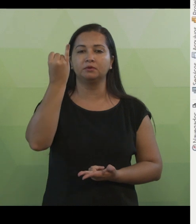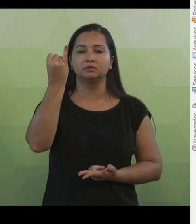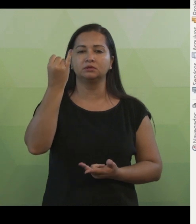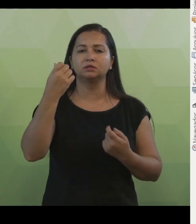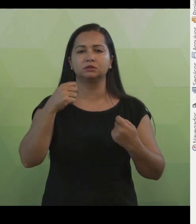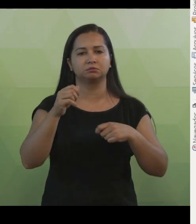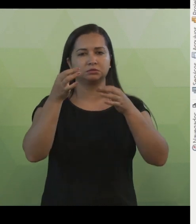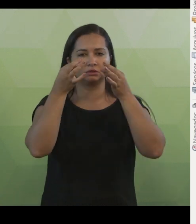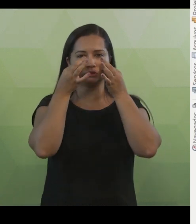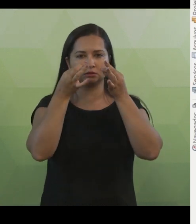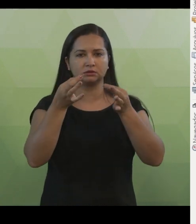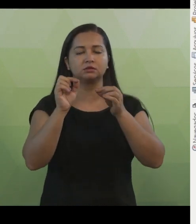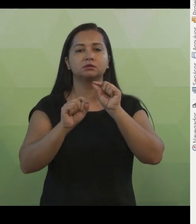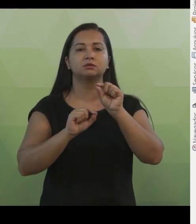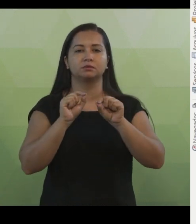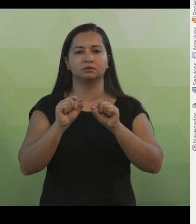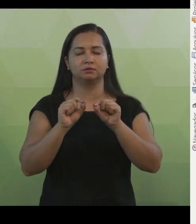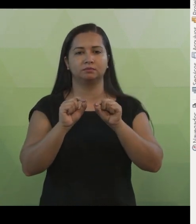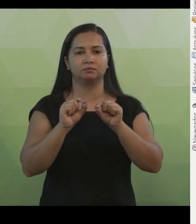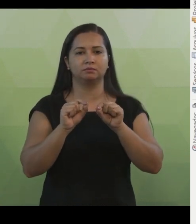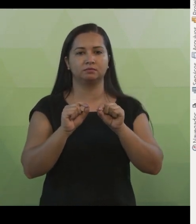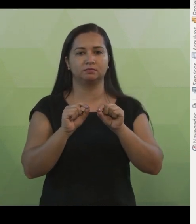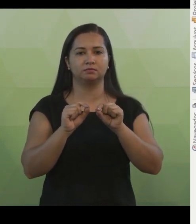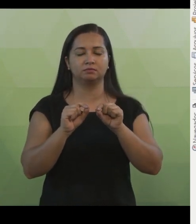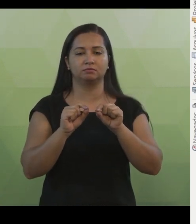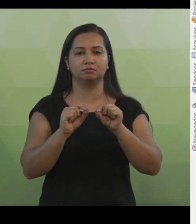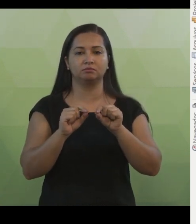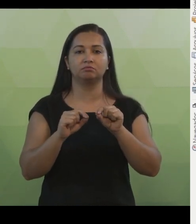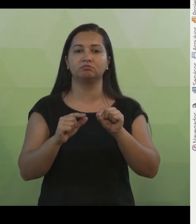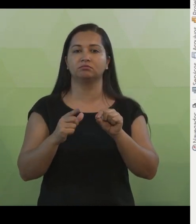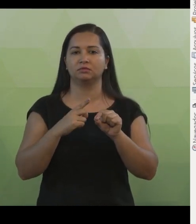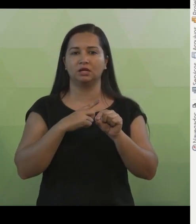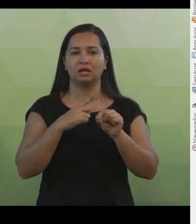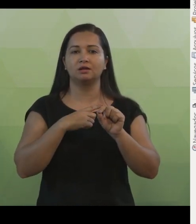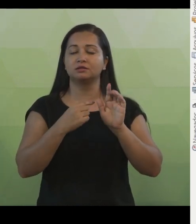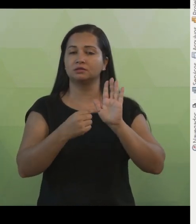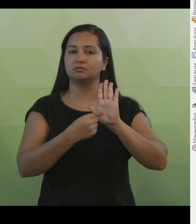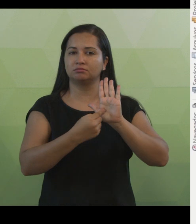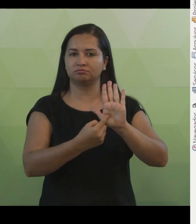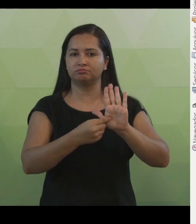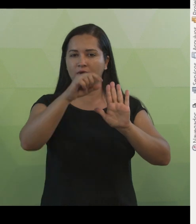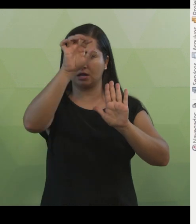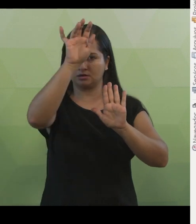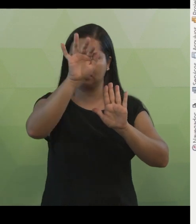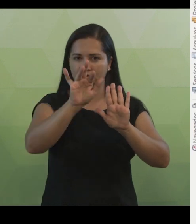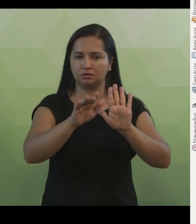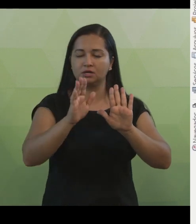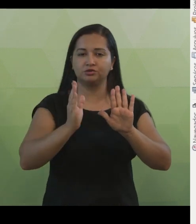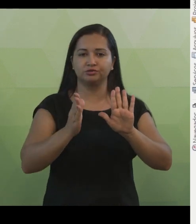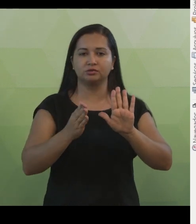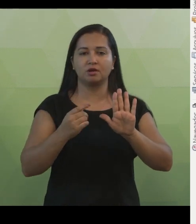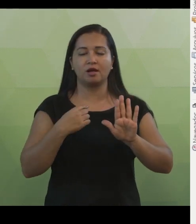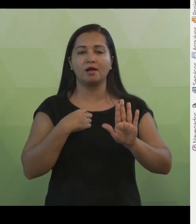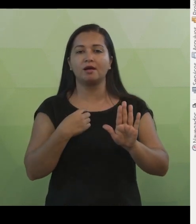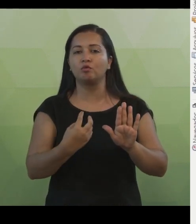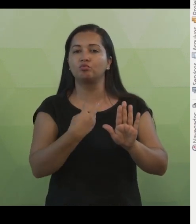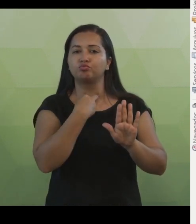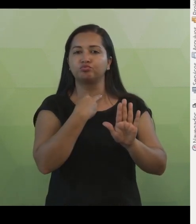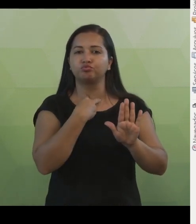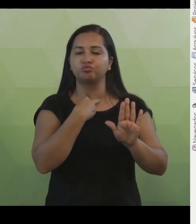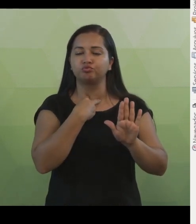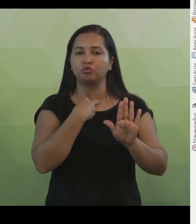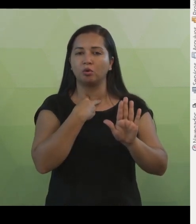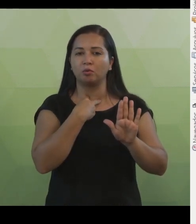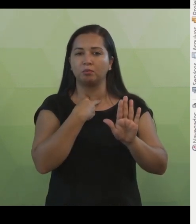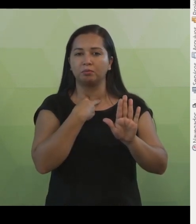Olha lá, a mesma coisa. E uma característica interessante nisso aqui, e importante, que tem que ter muita atenção, é, uma vez